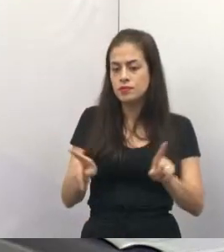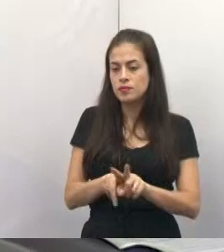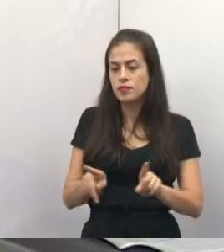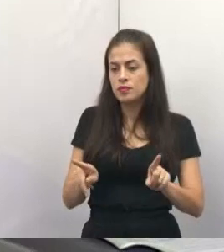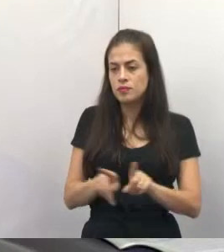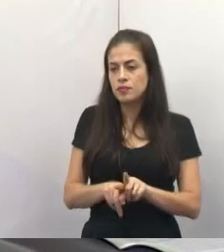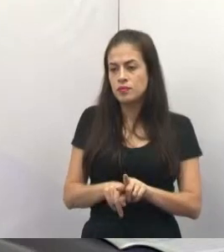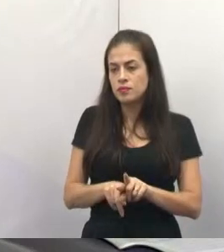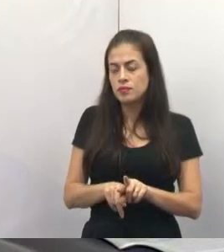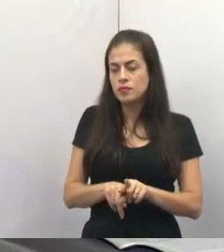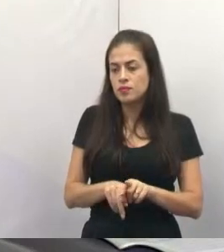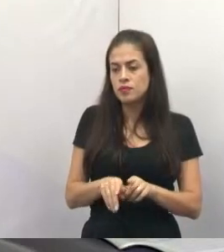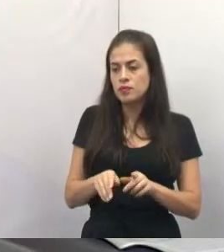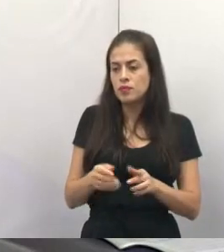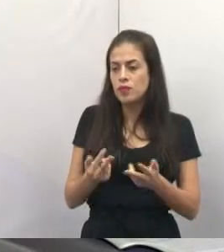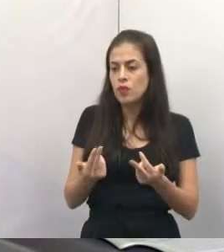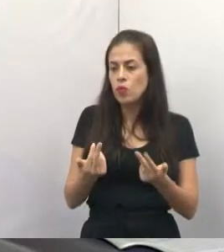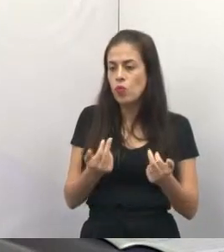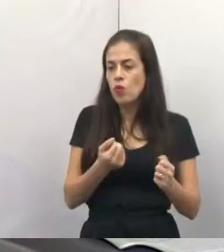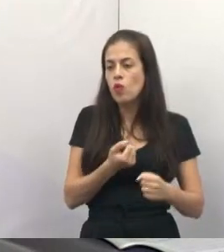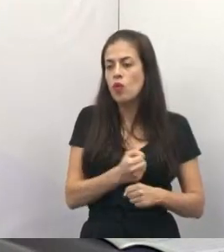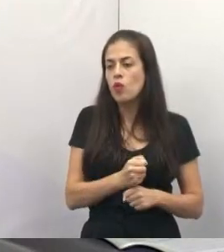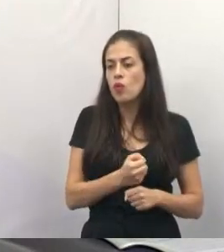no mesmo ano...